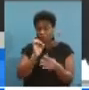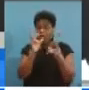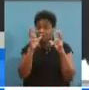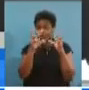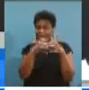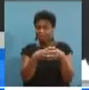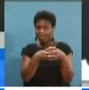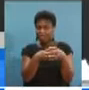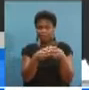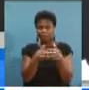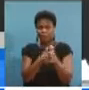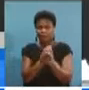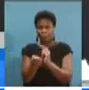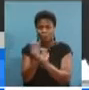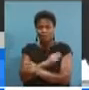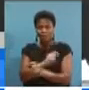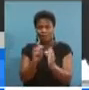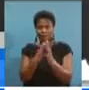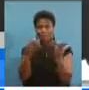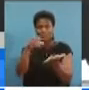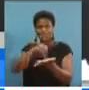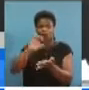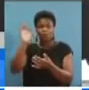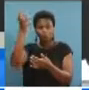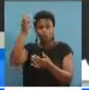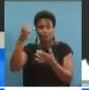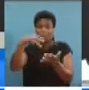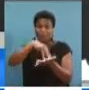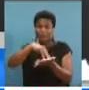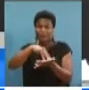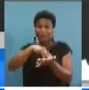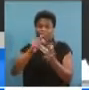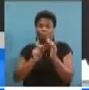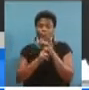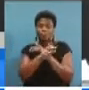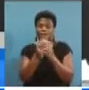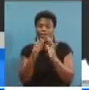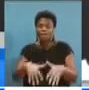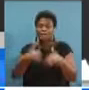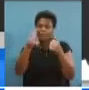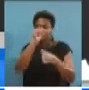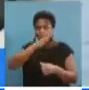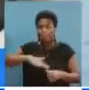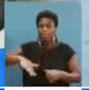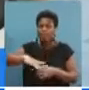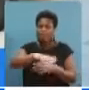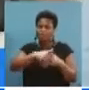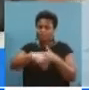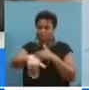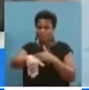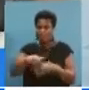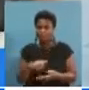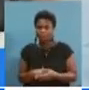desta requalificação é abrir o Centro Cultural do Mindelo para a cidade através de um pátio externo. O projeto